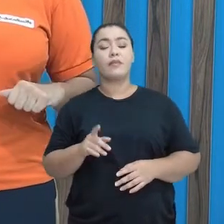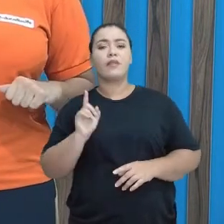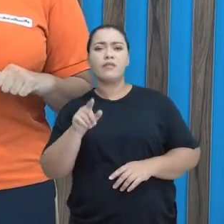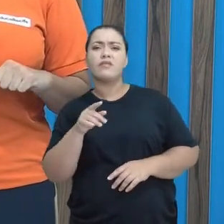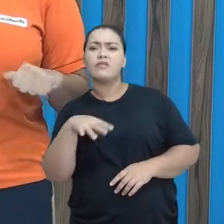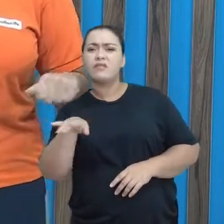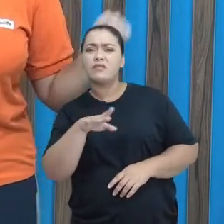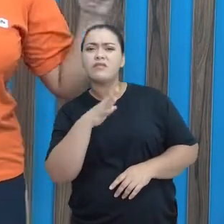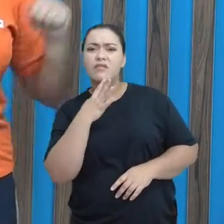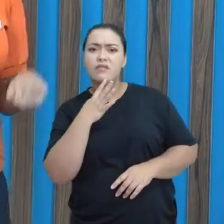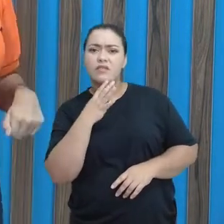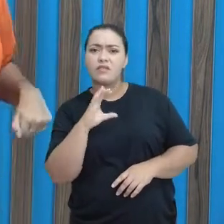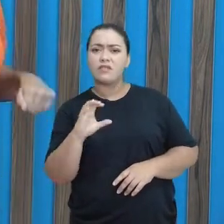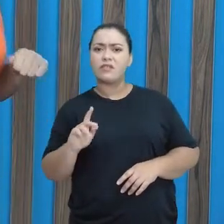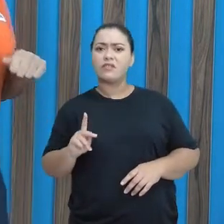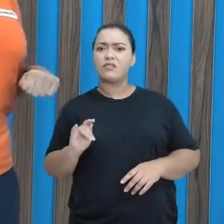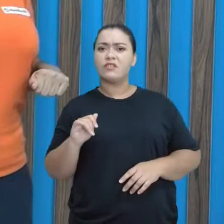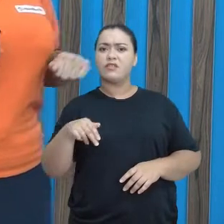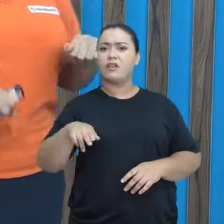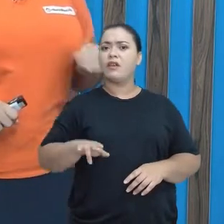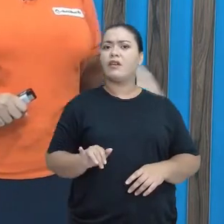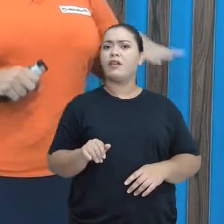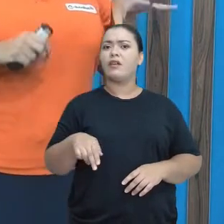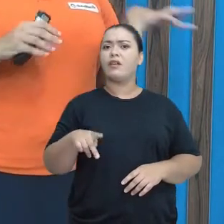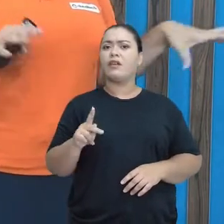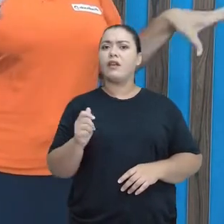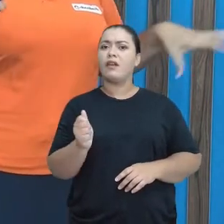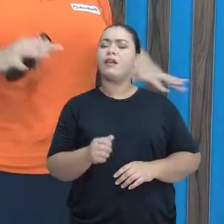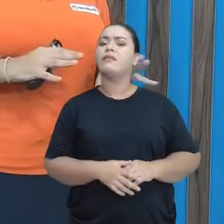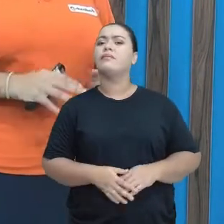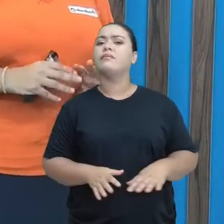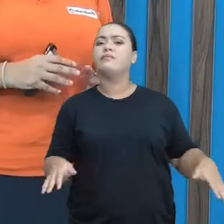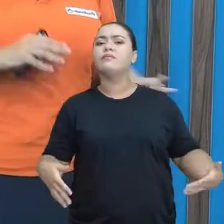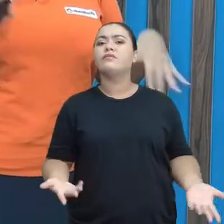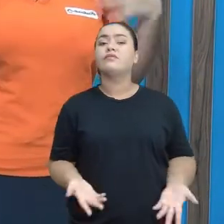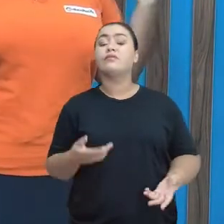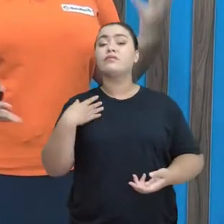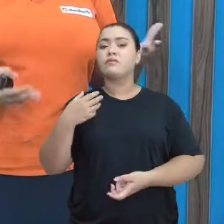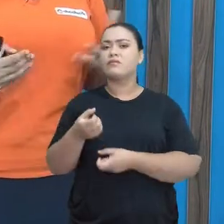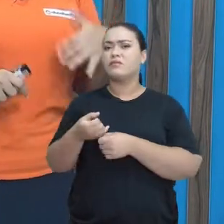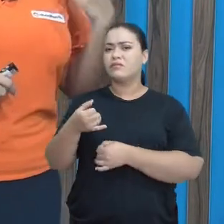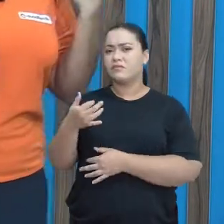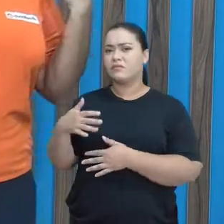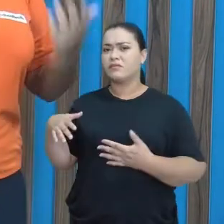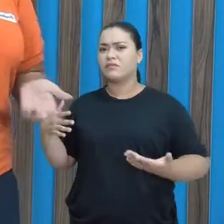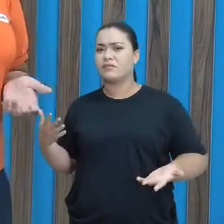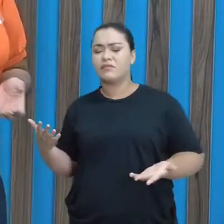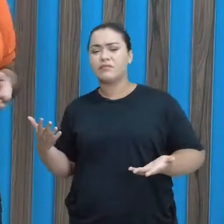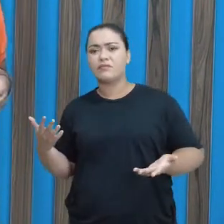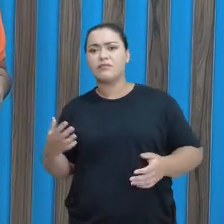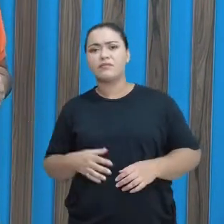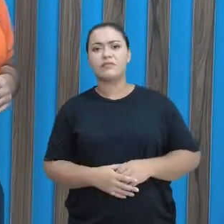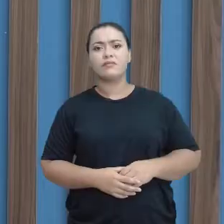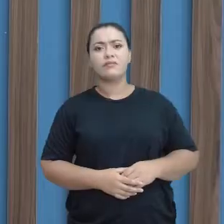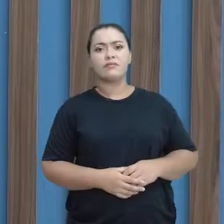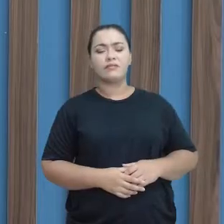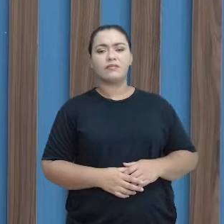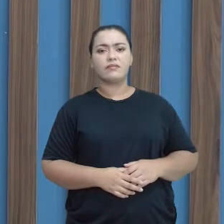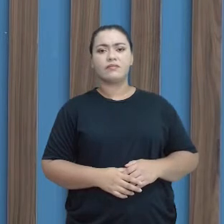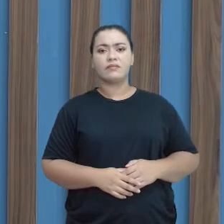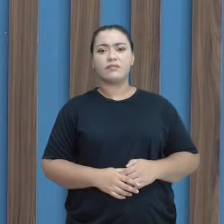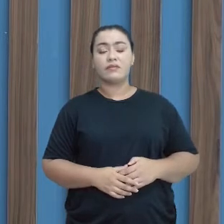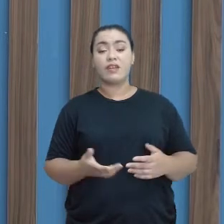Chiquinha Gonzaga? Professora Adriana, como é que está o chat? Eles viram vídeo? Olha, eu estou